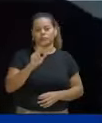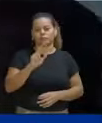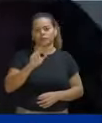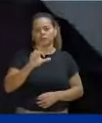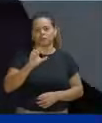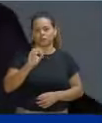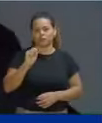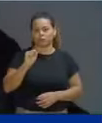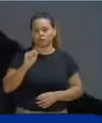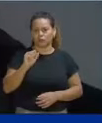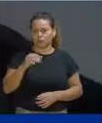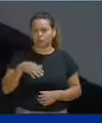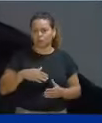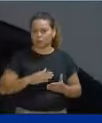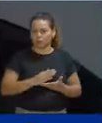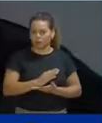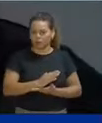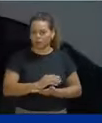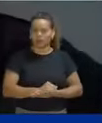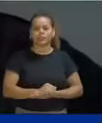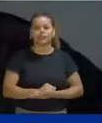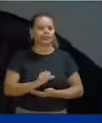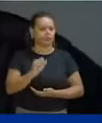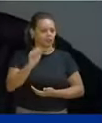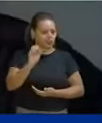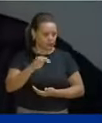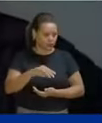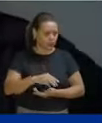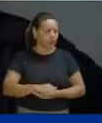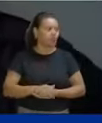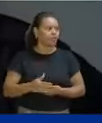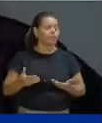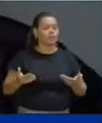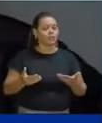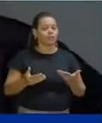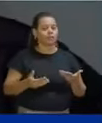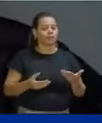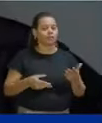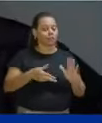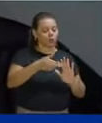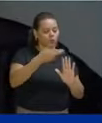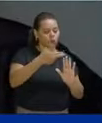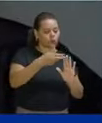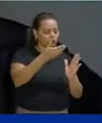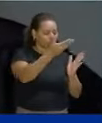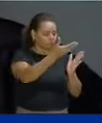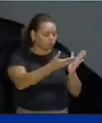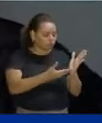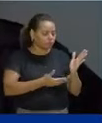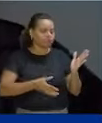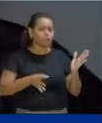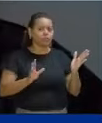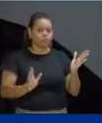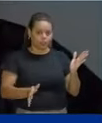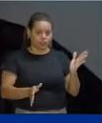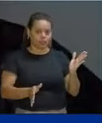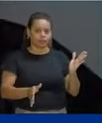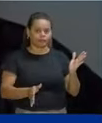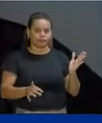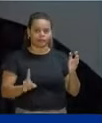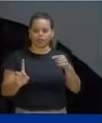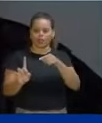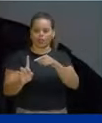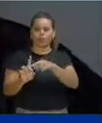Aprovo, senhor presidente, inclusive com a precaução que está prevista na resolução de que o juiz de garantia, quem investiga,